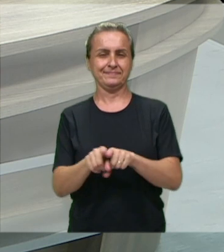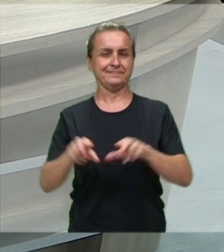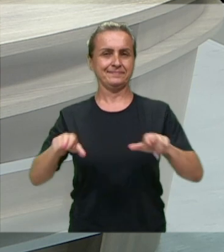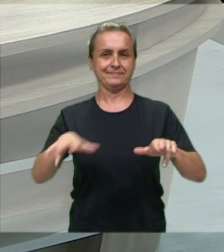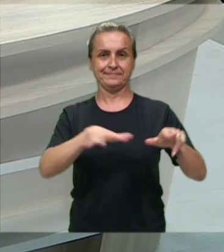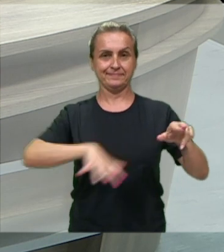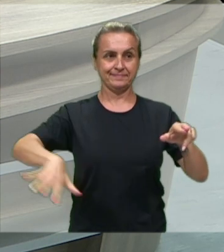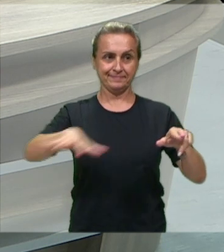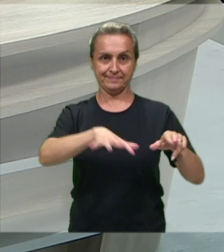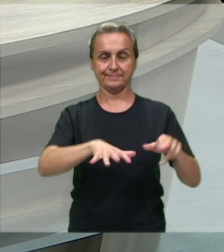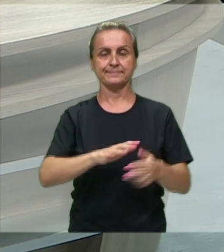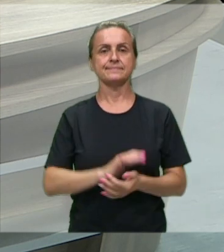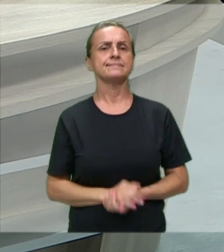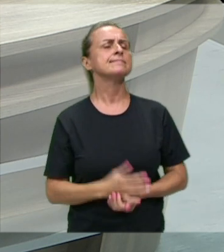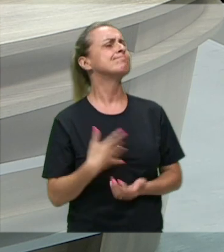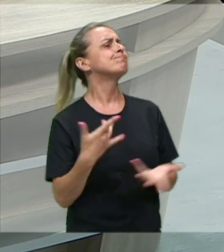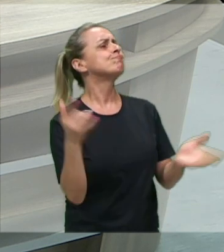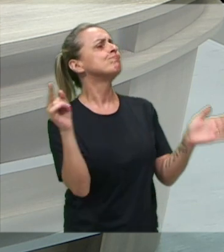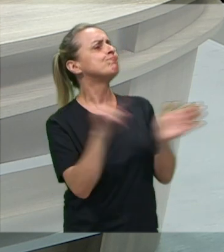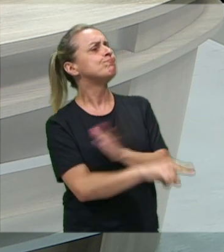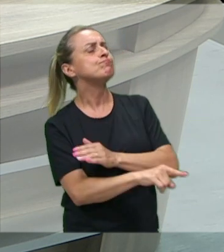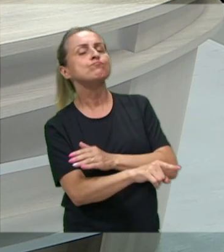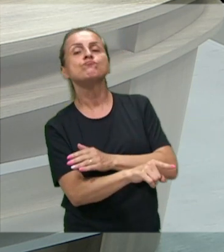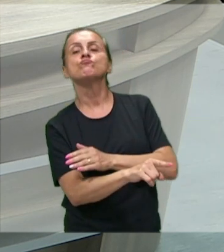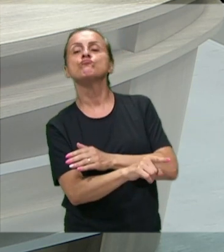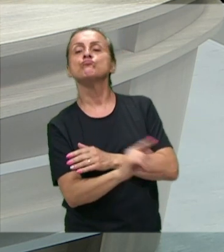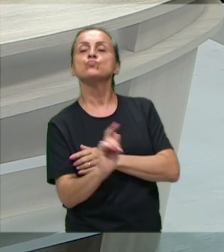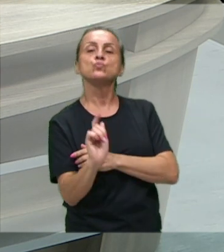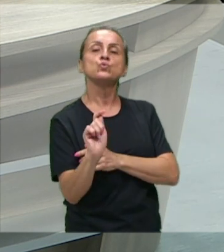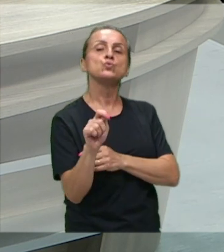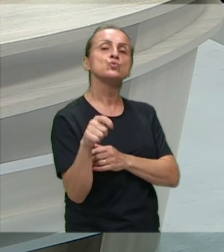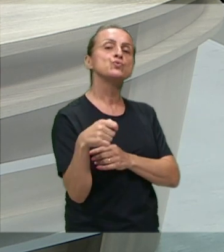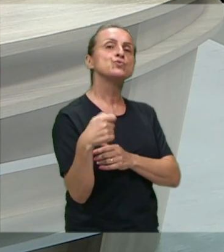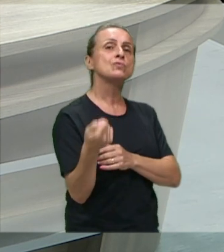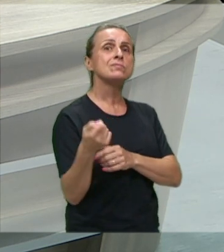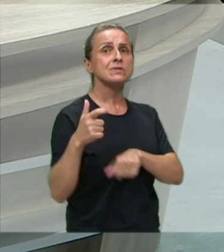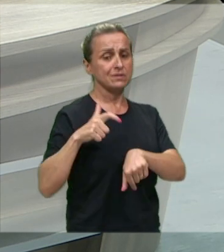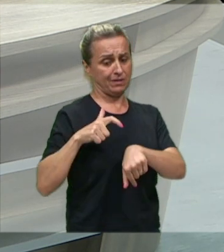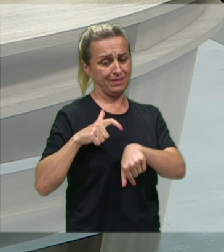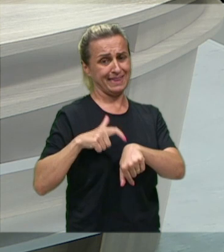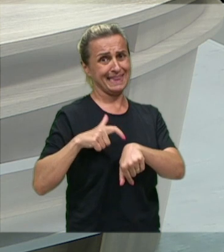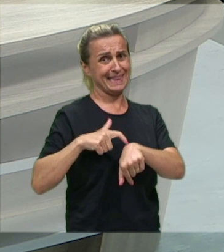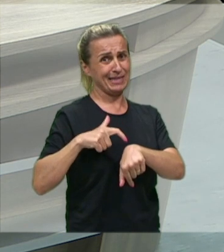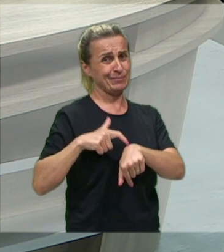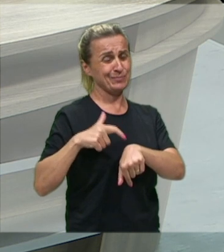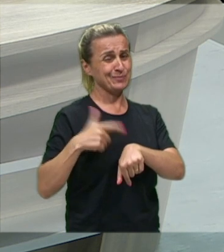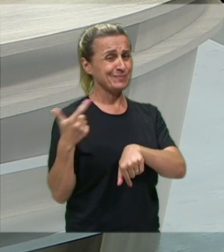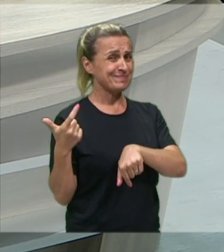quero te perguntar mais a respeito, embora o nosso tempo está meio